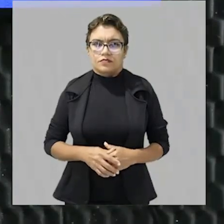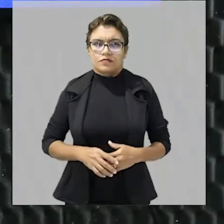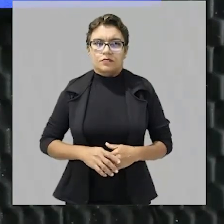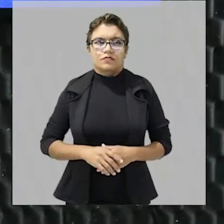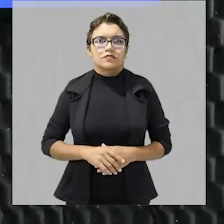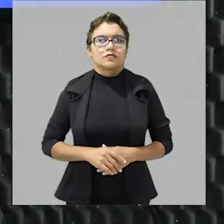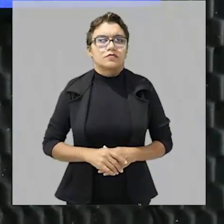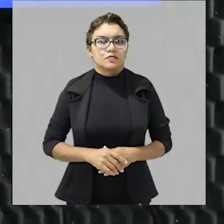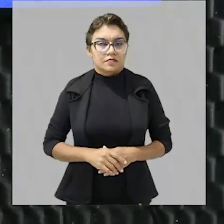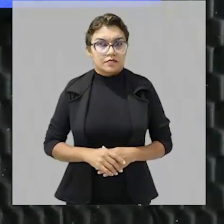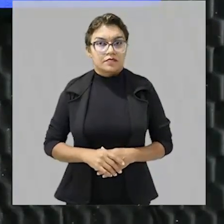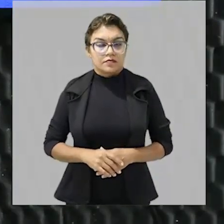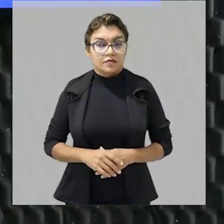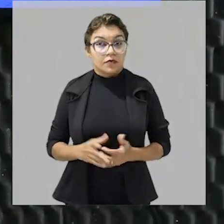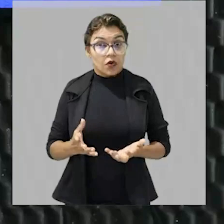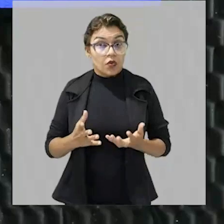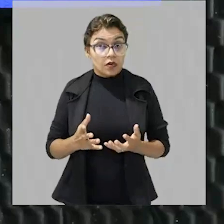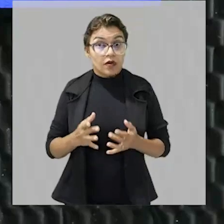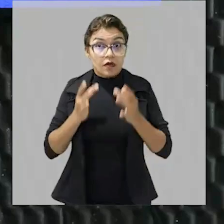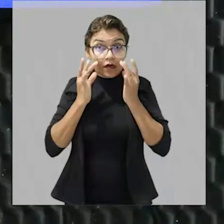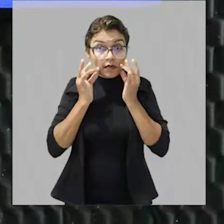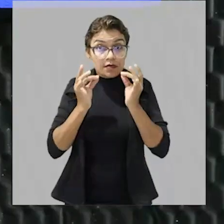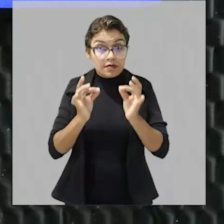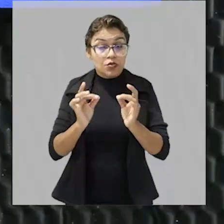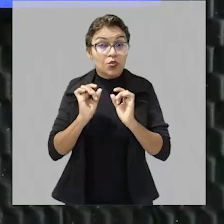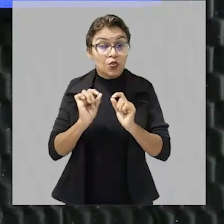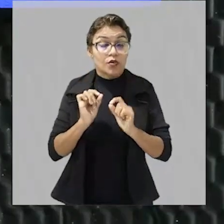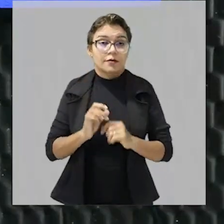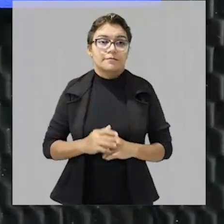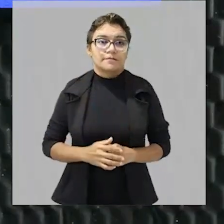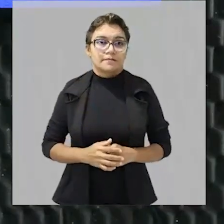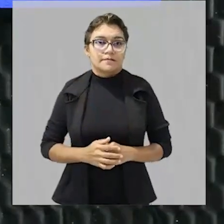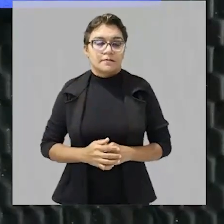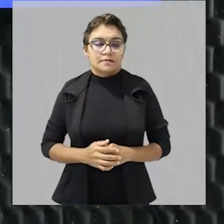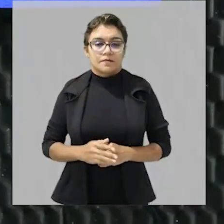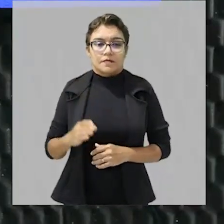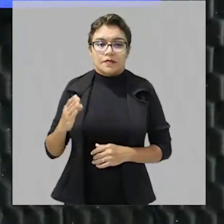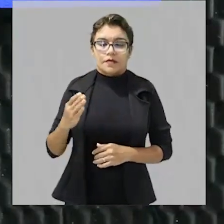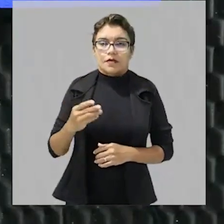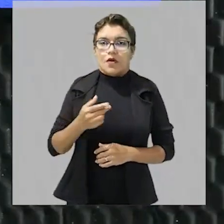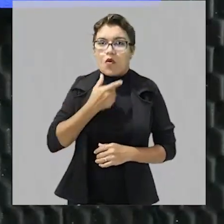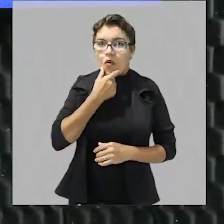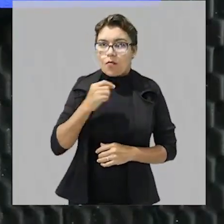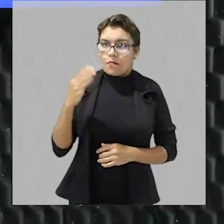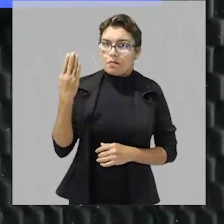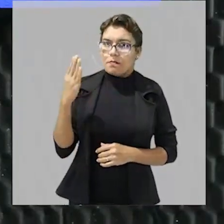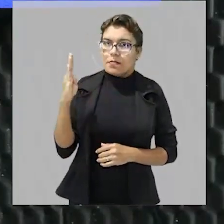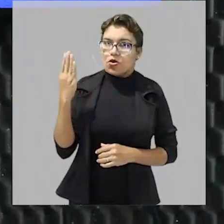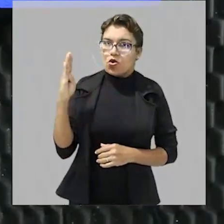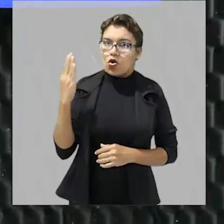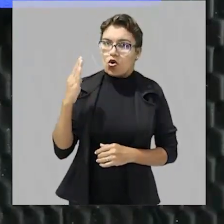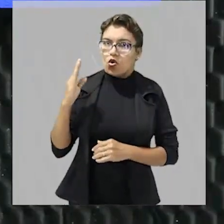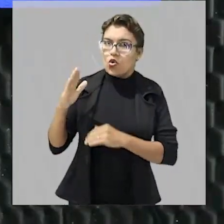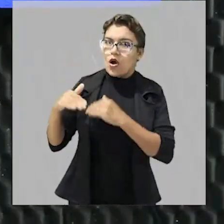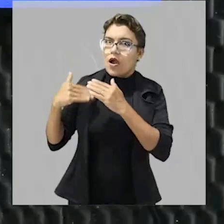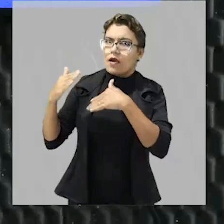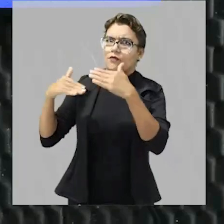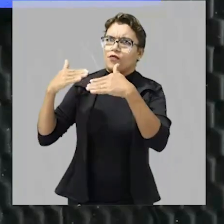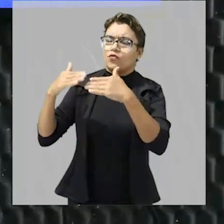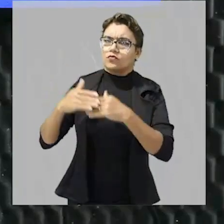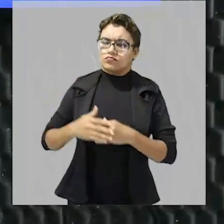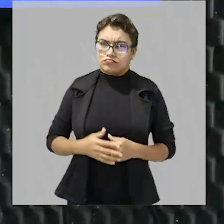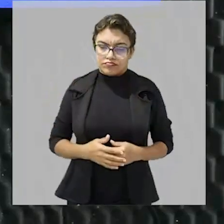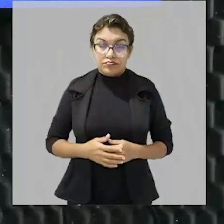neandertais. A descoberta foi publicada na última edição da revista científica Cell e assinada